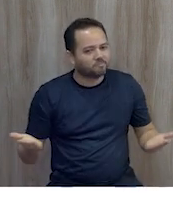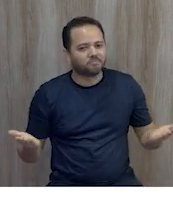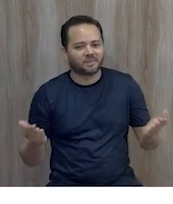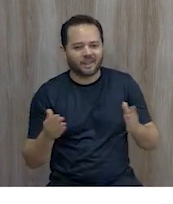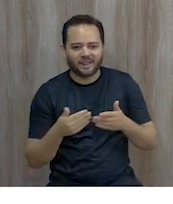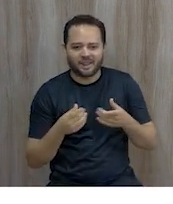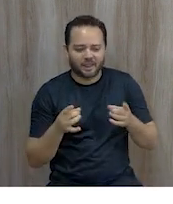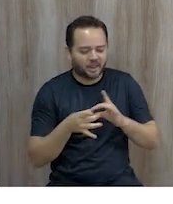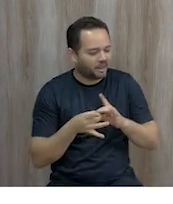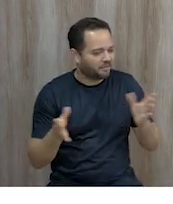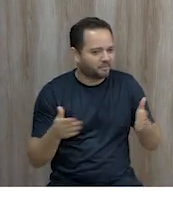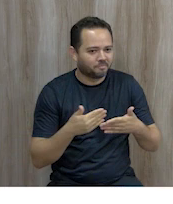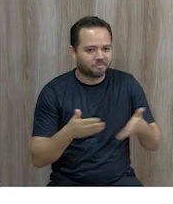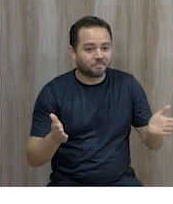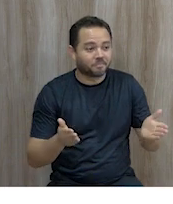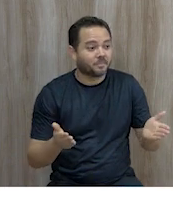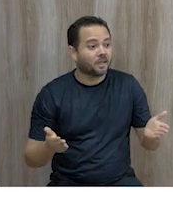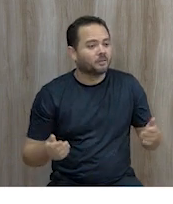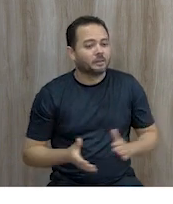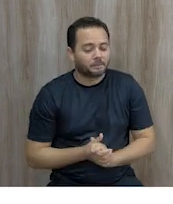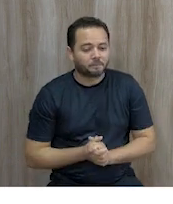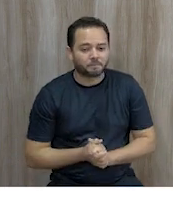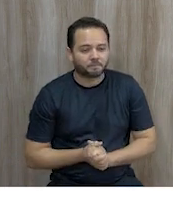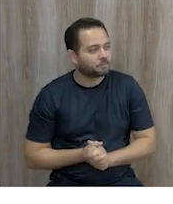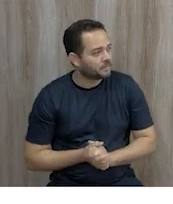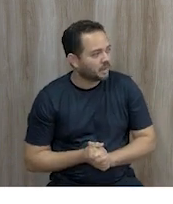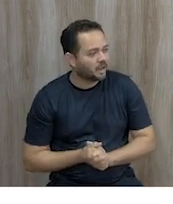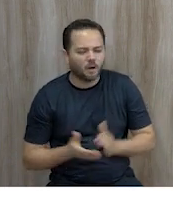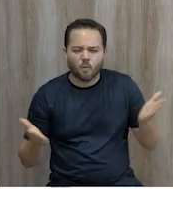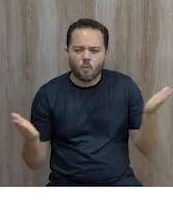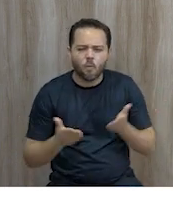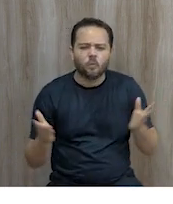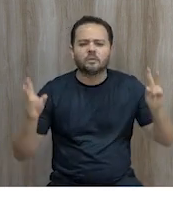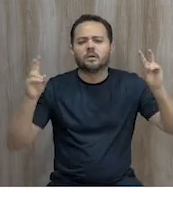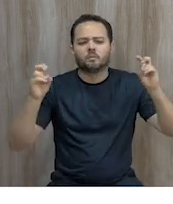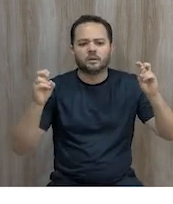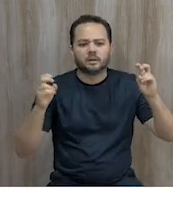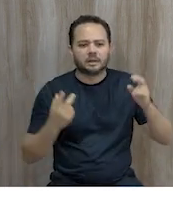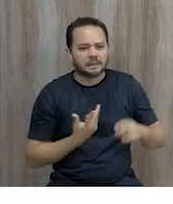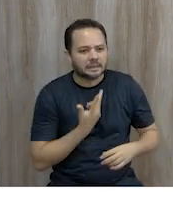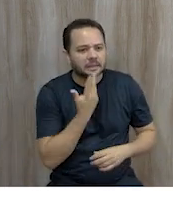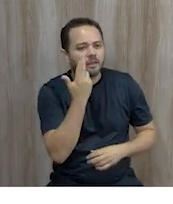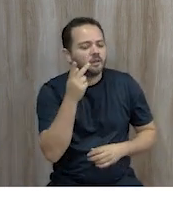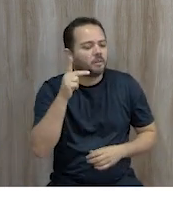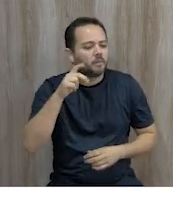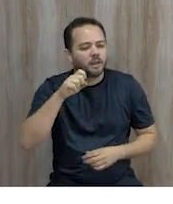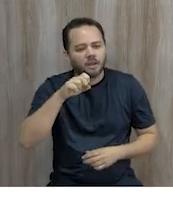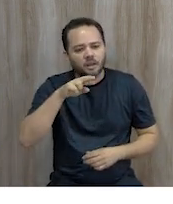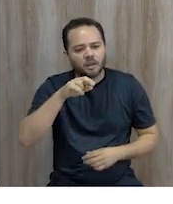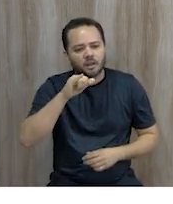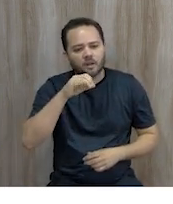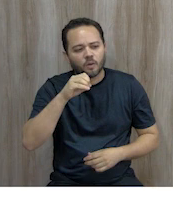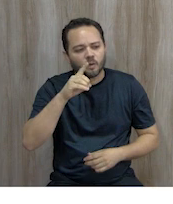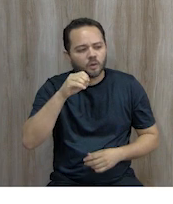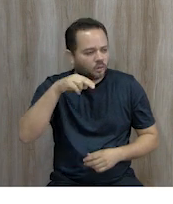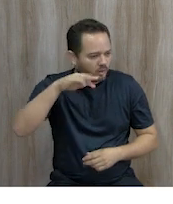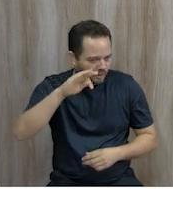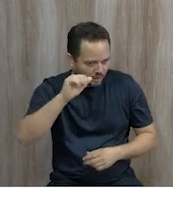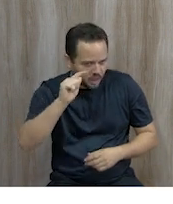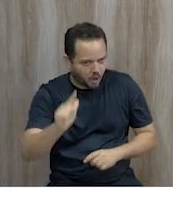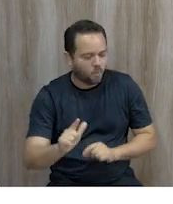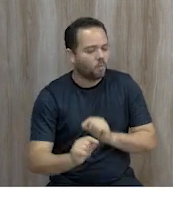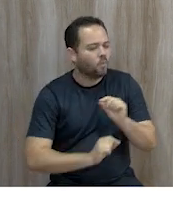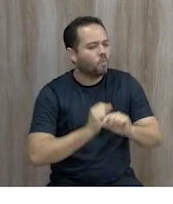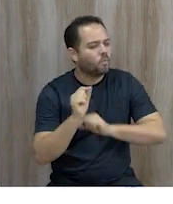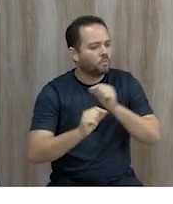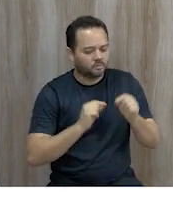aula. Hoje a gente vai falar sobre cirurgia plástica periodontal, na atualidade. O objetivo dessa aula é trazer